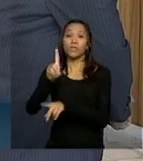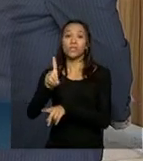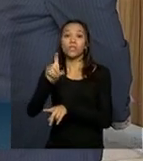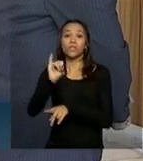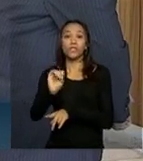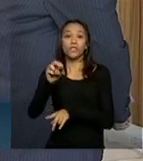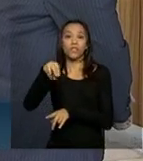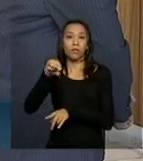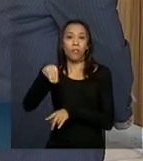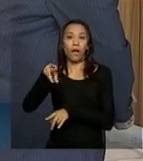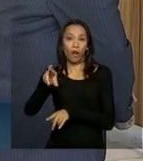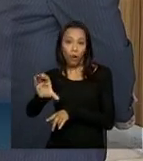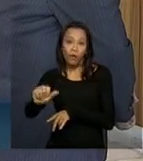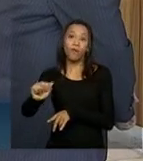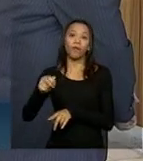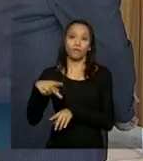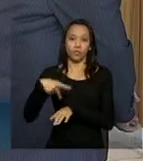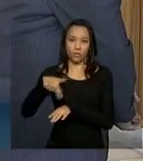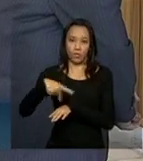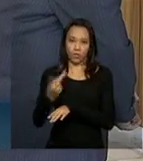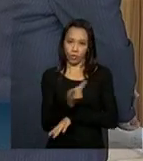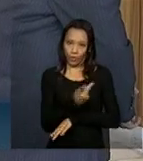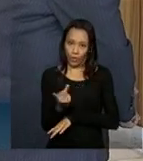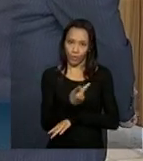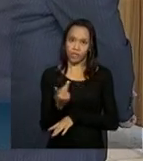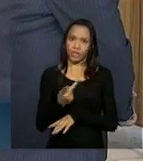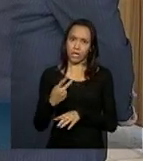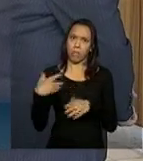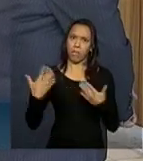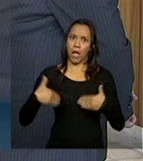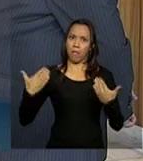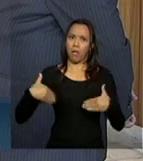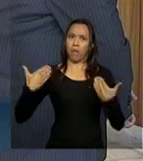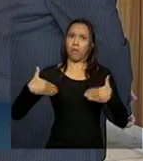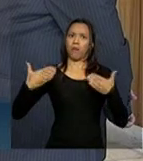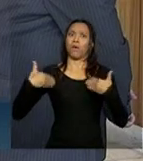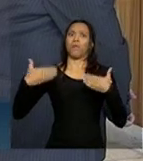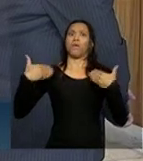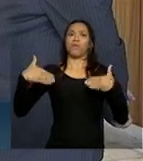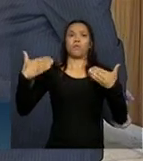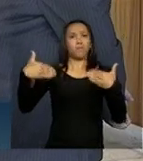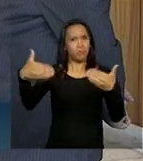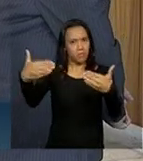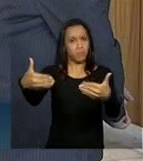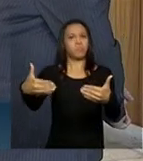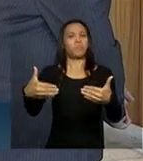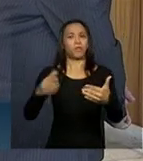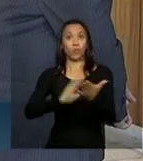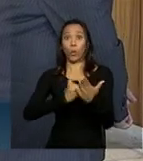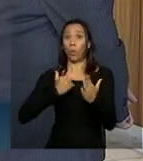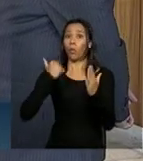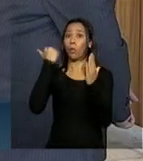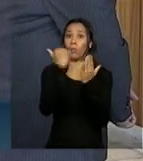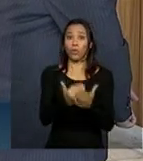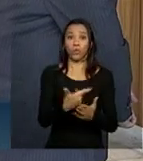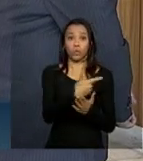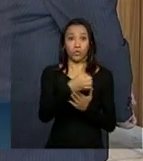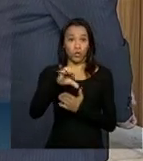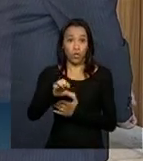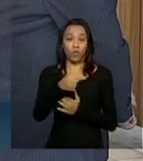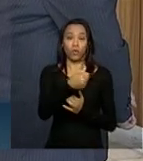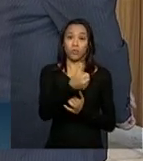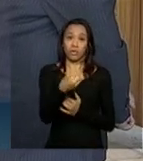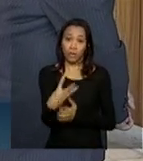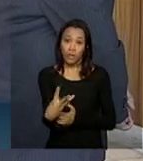um grande dinamismo nos últimos anos, praticamente dobrou entre 2009 e 2013 e passou